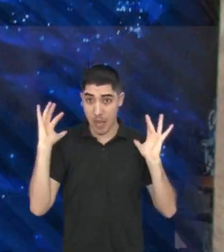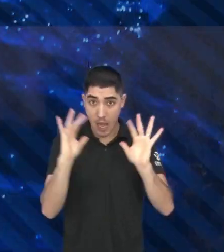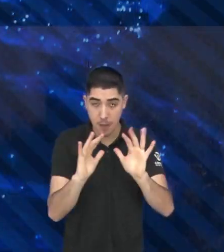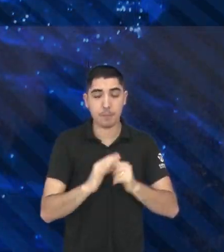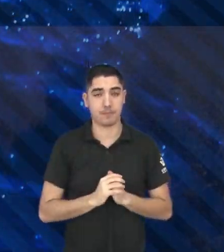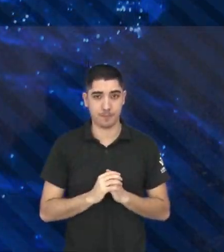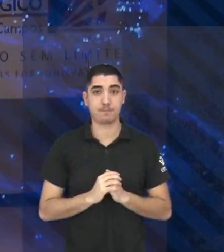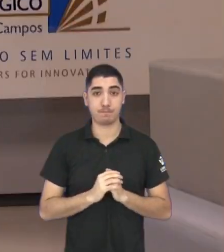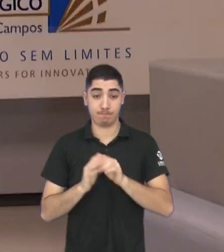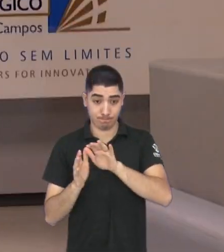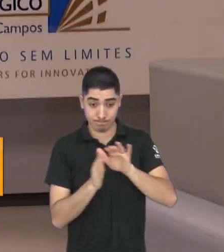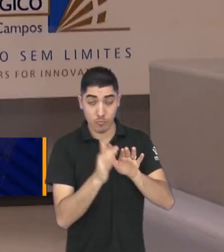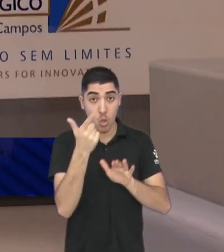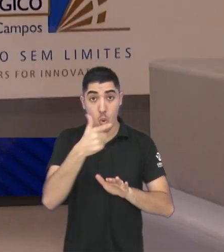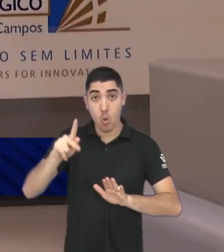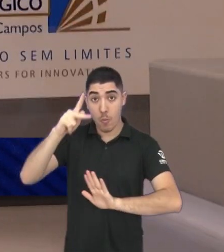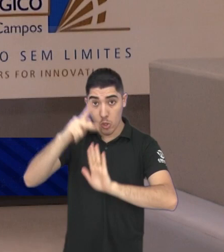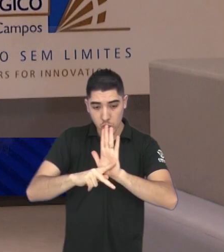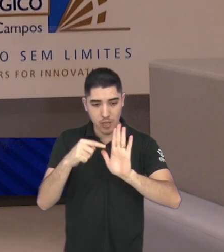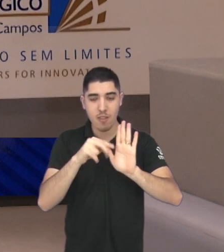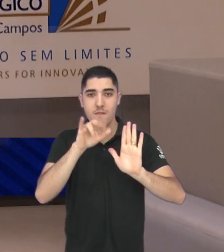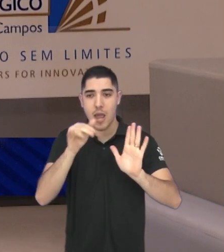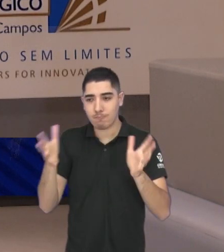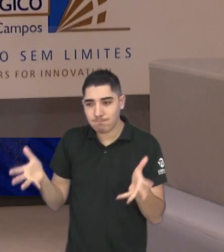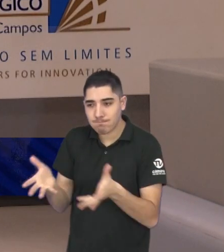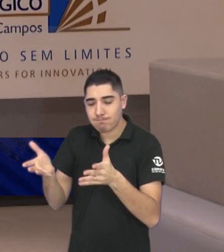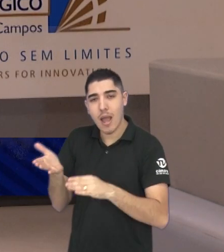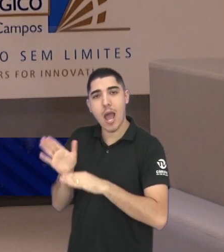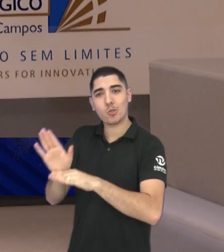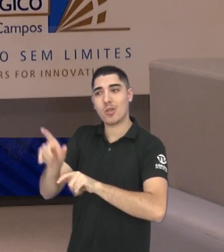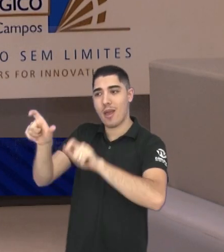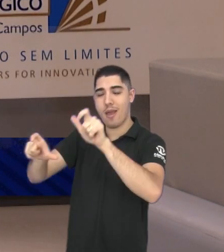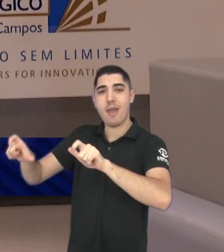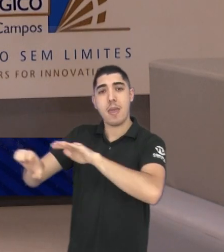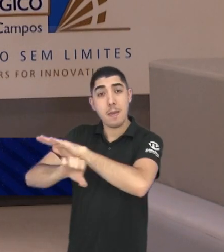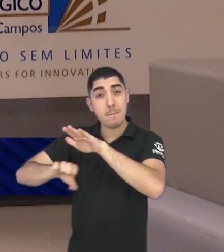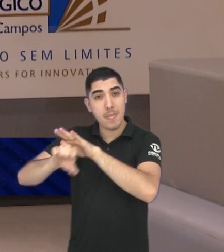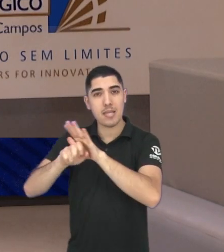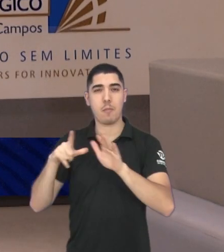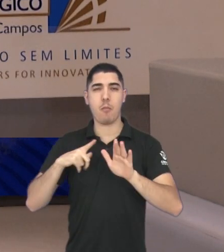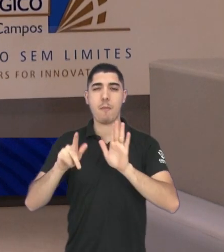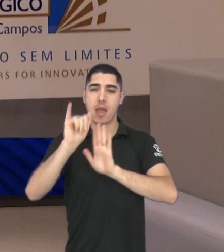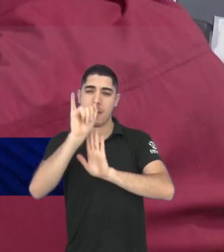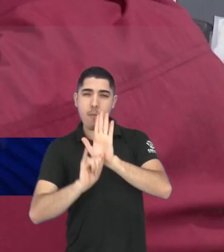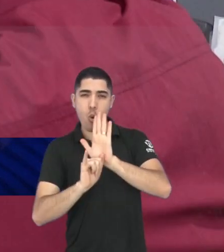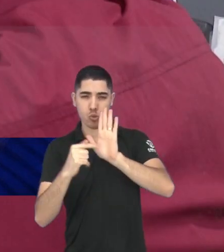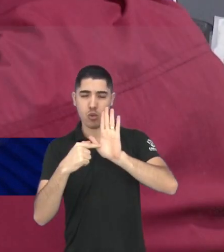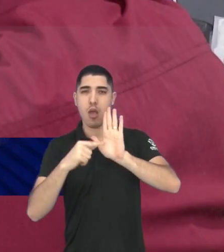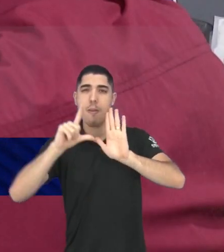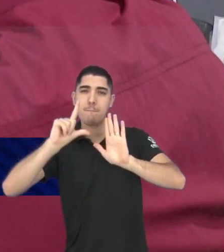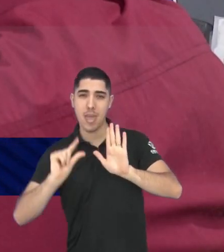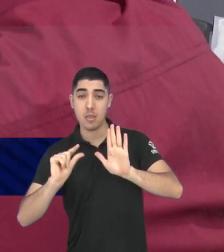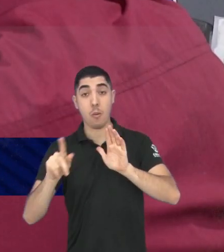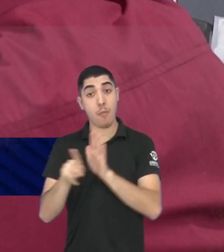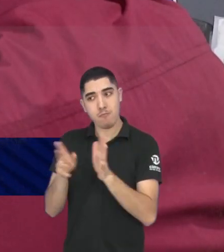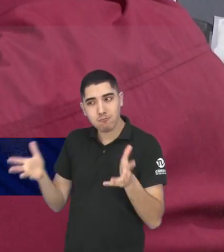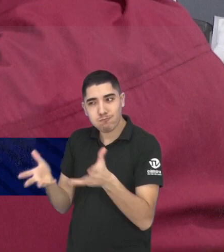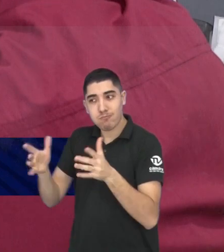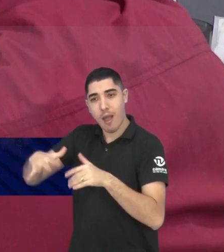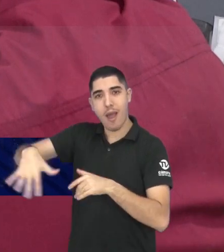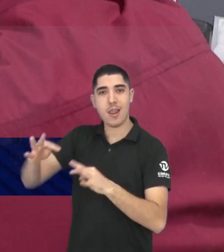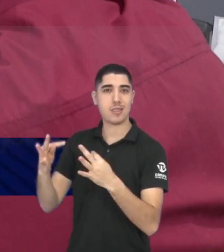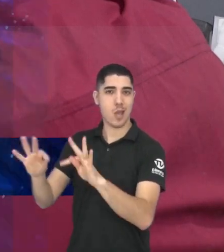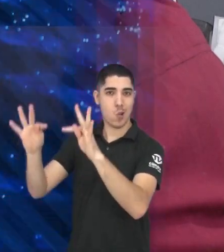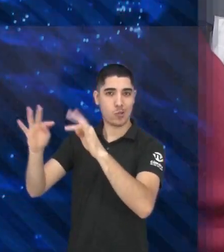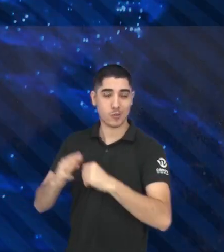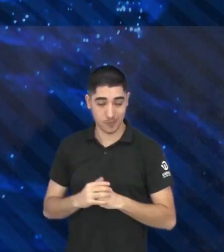aglomeração. O projeto aprovado vai conceder benefícios fiscais para empresas do ramo de tecnologia na cidade. O objetivo é tornar o setor